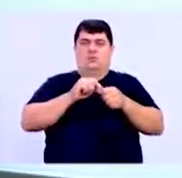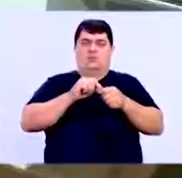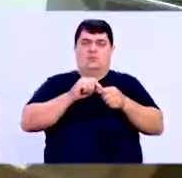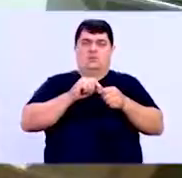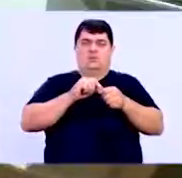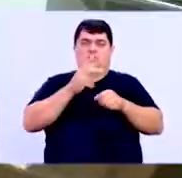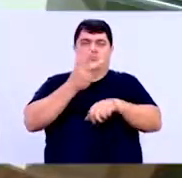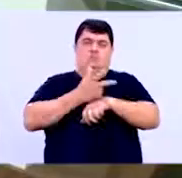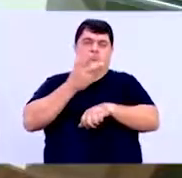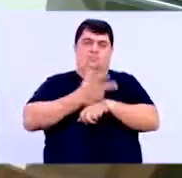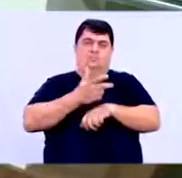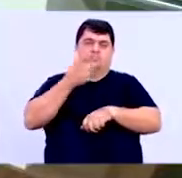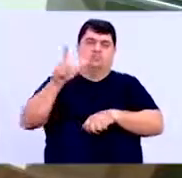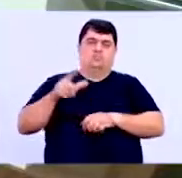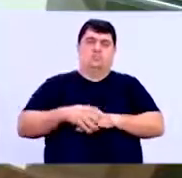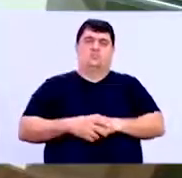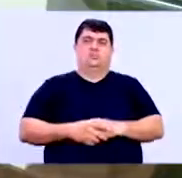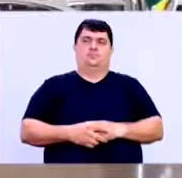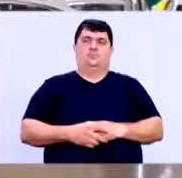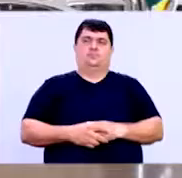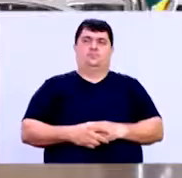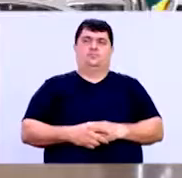Certo, professora?